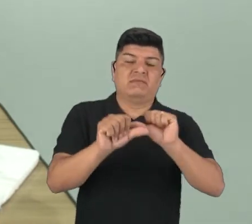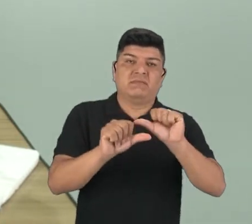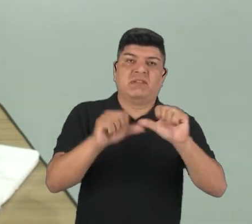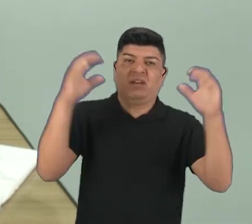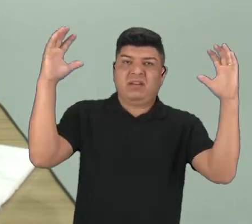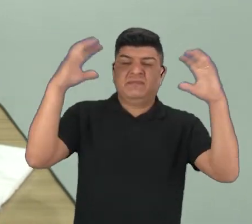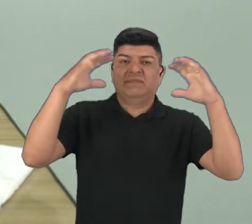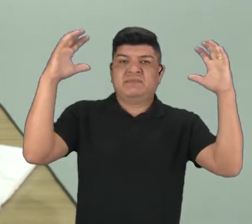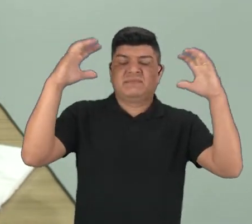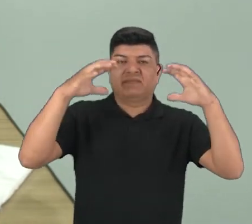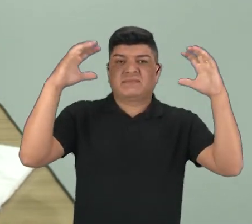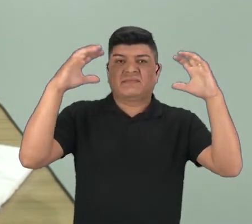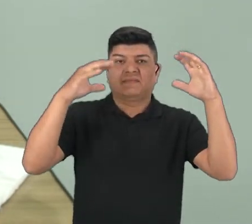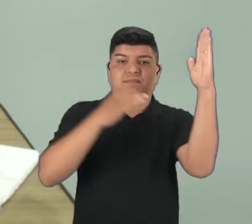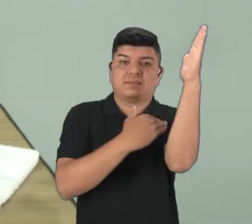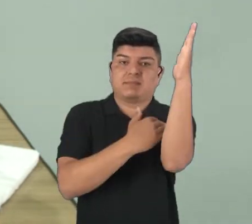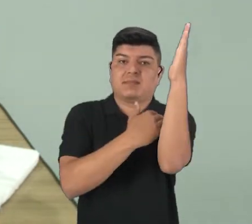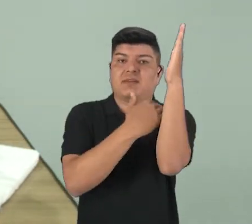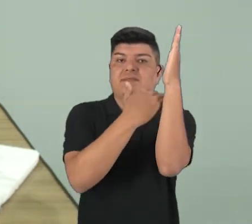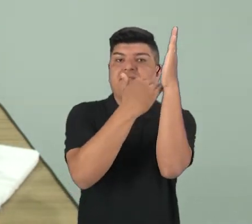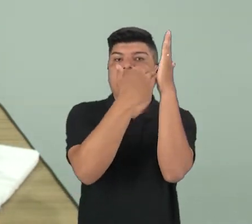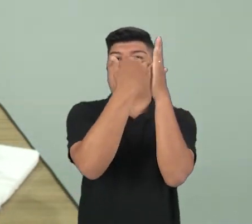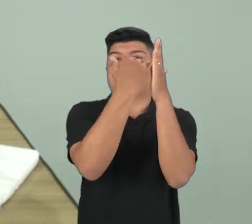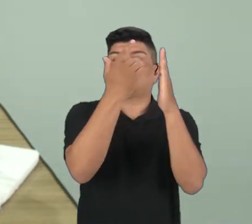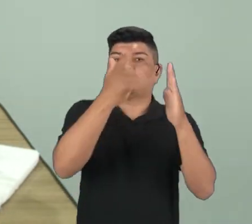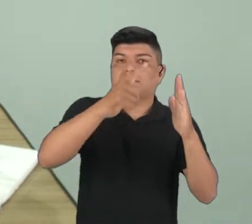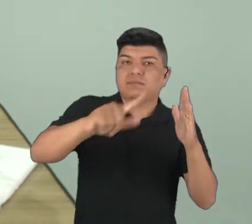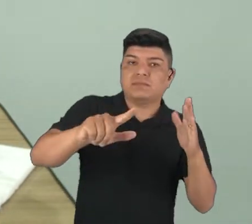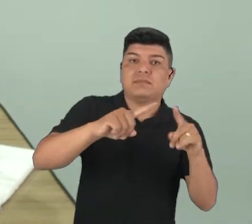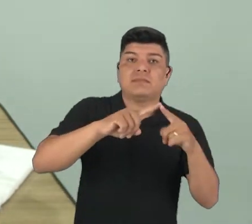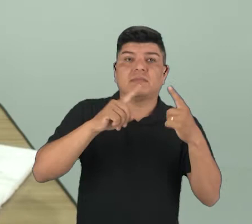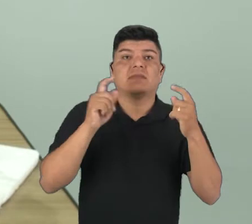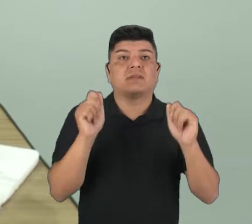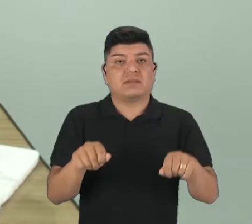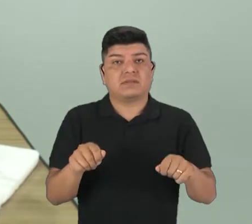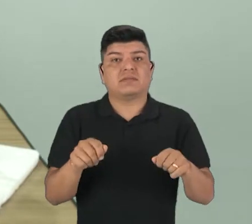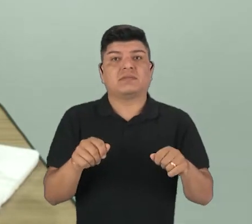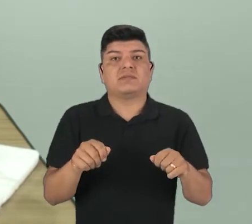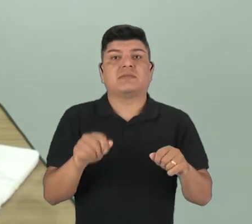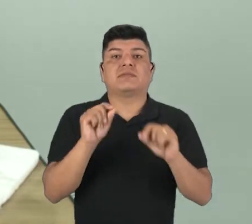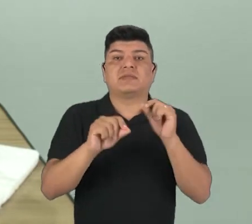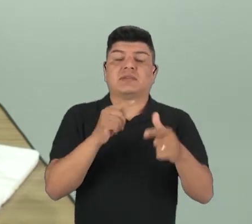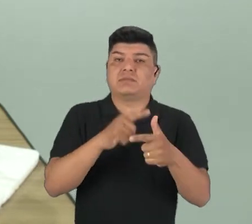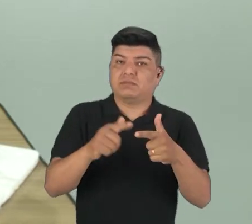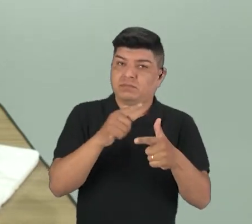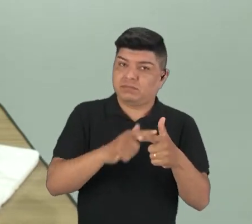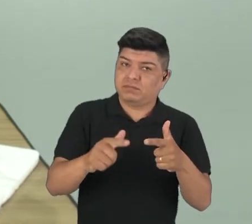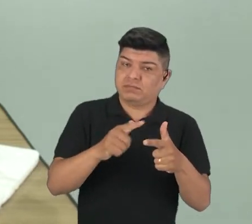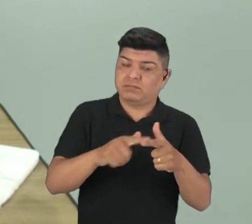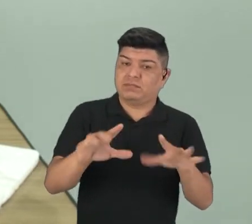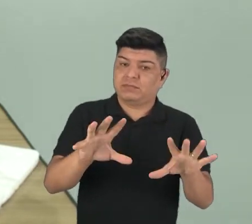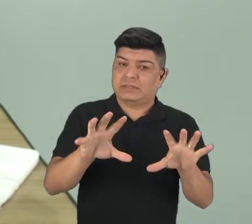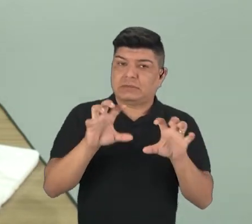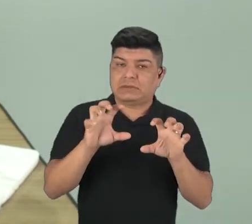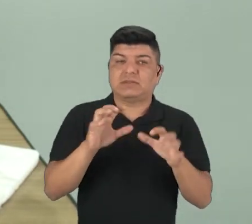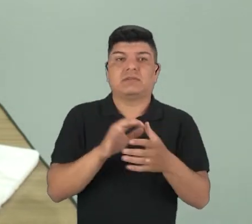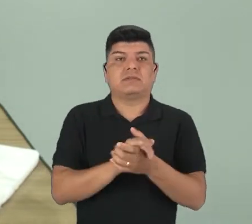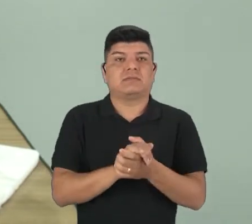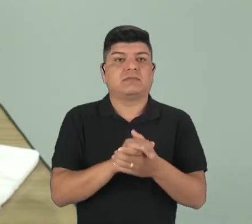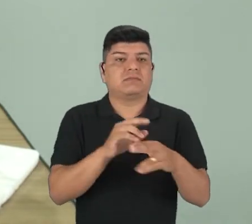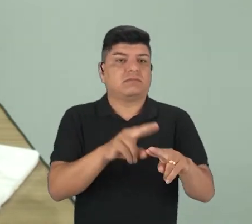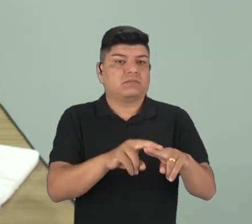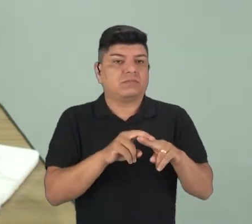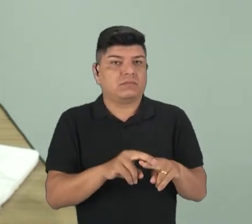tempo chuvoso, ele vai novamente encher. Mas nós podemos passar por crise no momento de seca. Por isso que